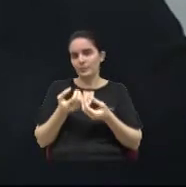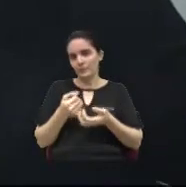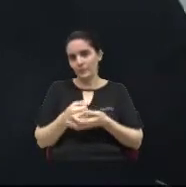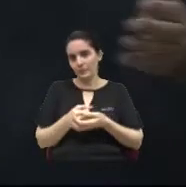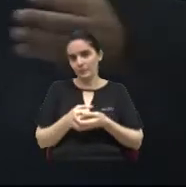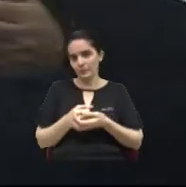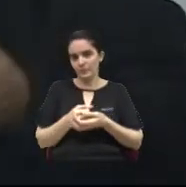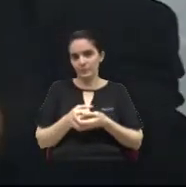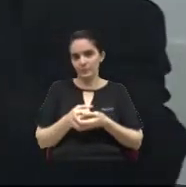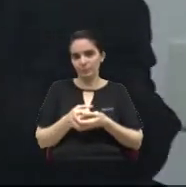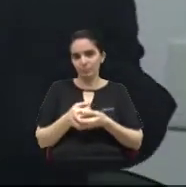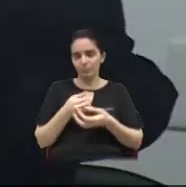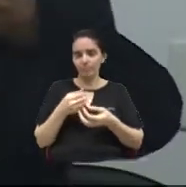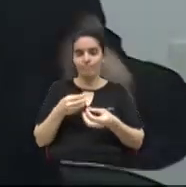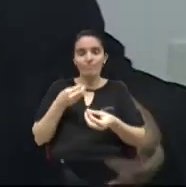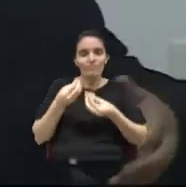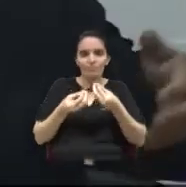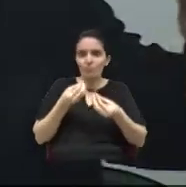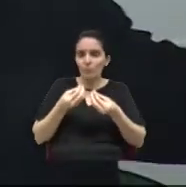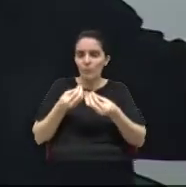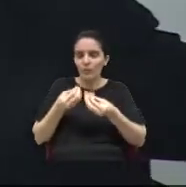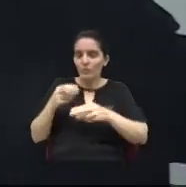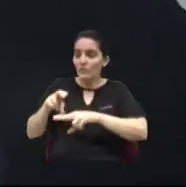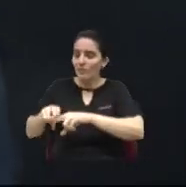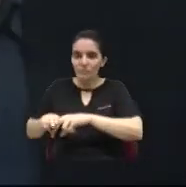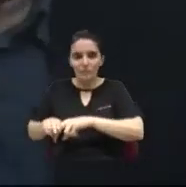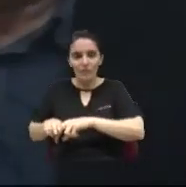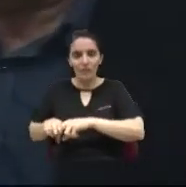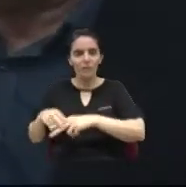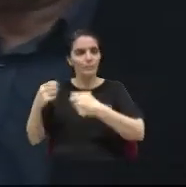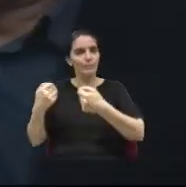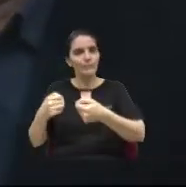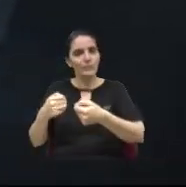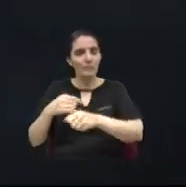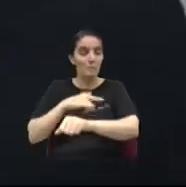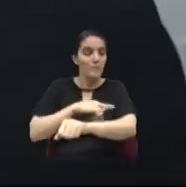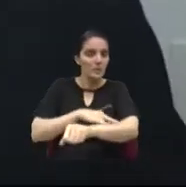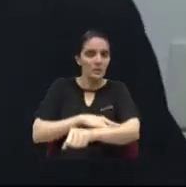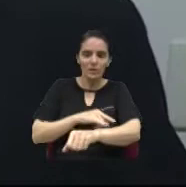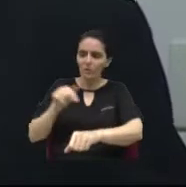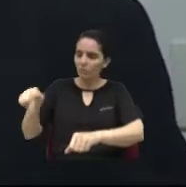vezes, de ficar só sentado, precisa ir no banheiro e não tem uma estrutura